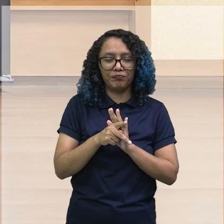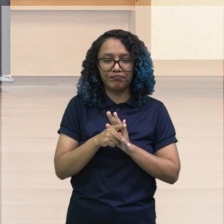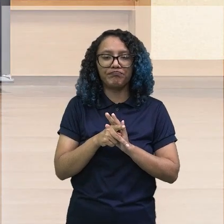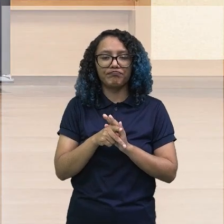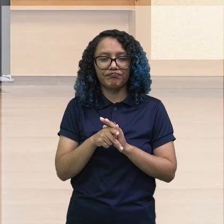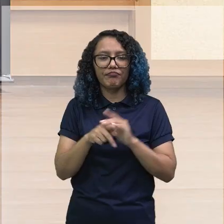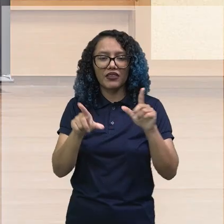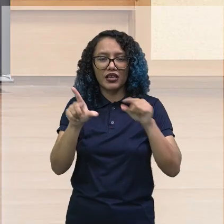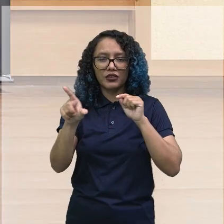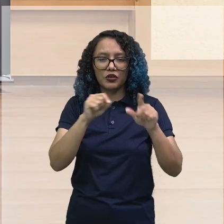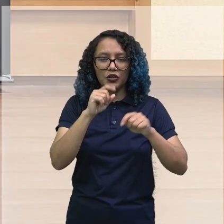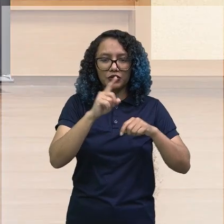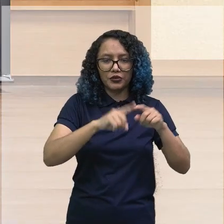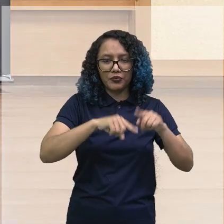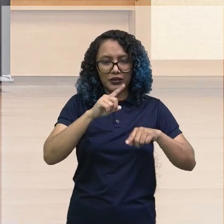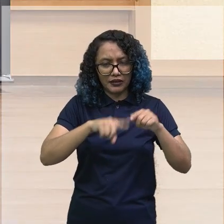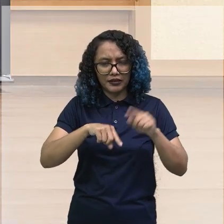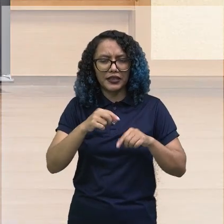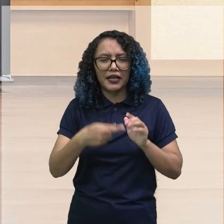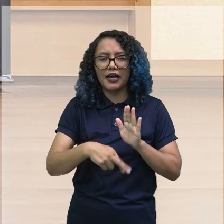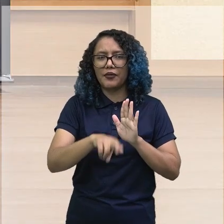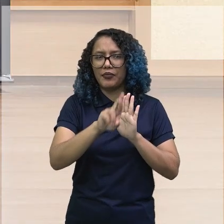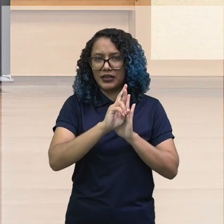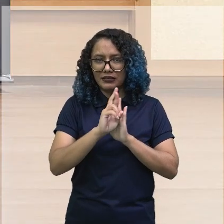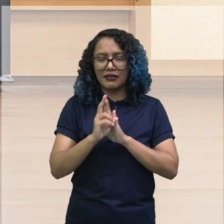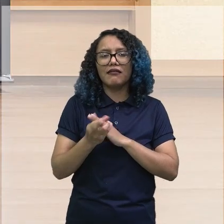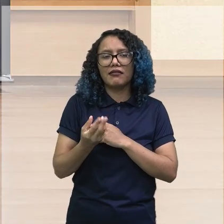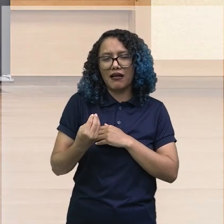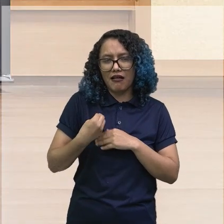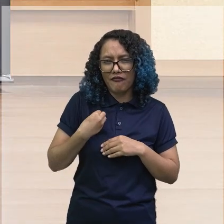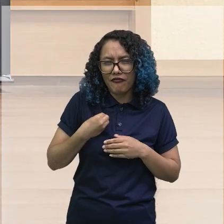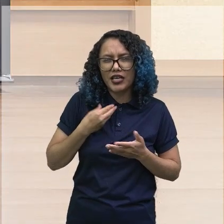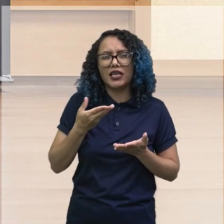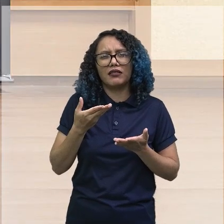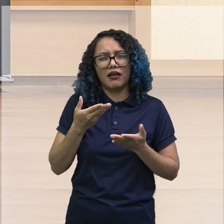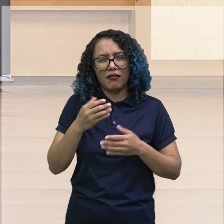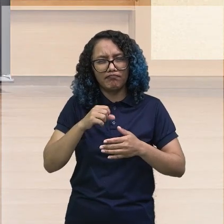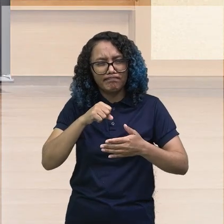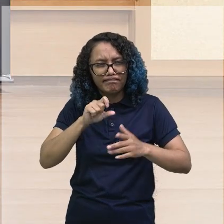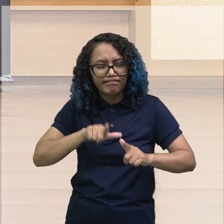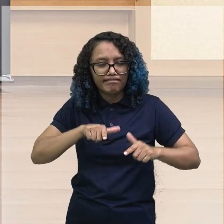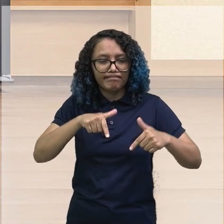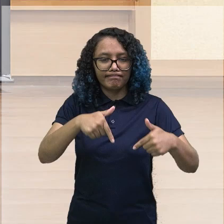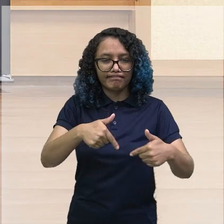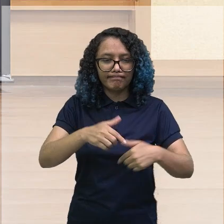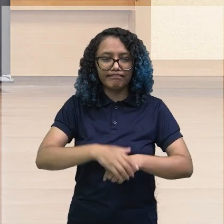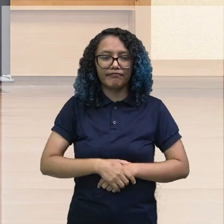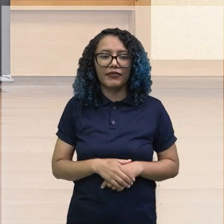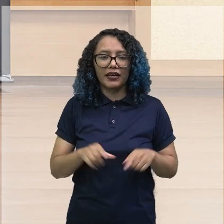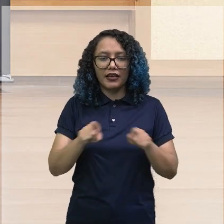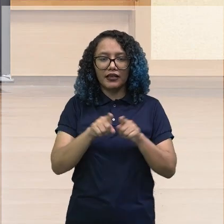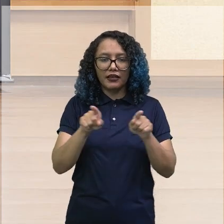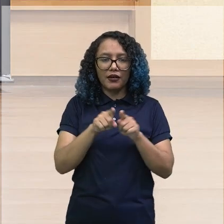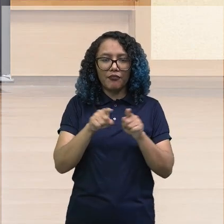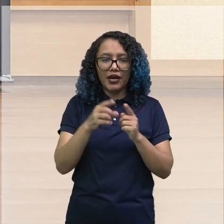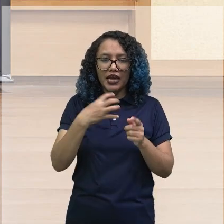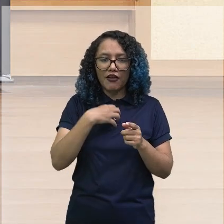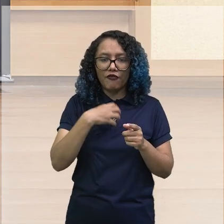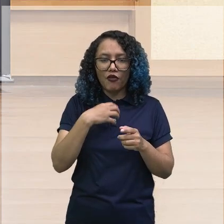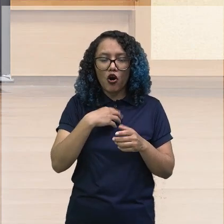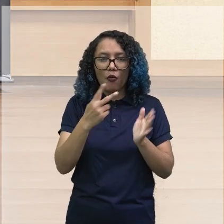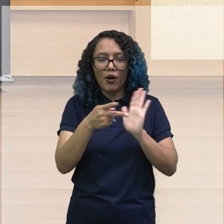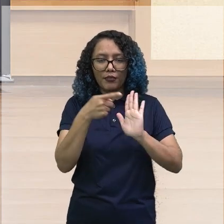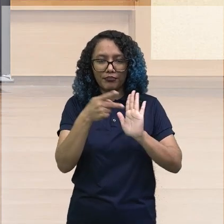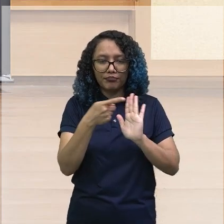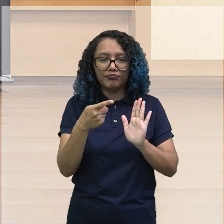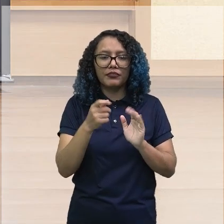os materiais que melhor representam a sua jornada. E temos também os formatos de portfólio, né? Isso, né?